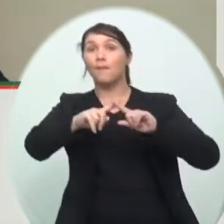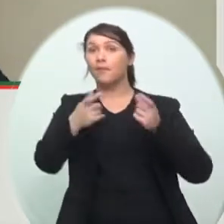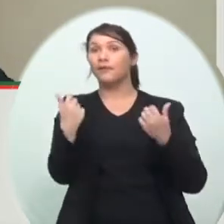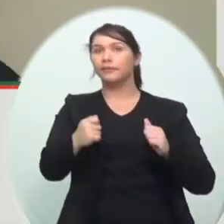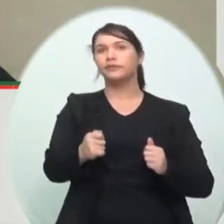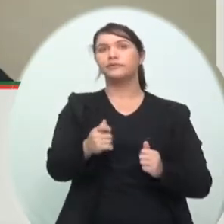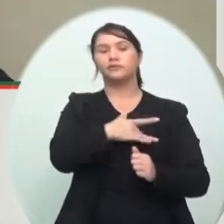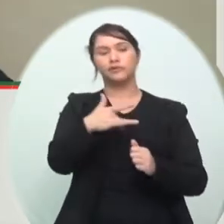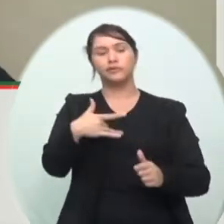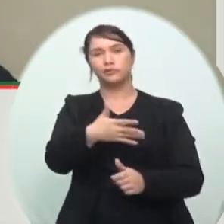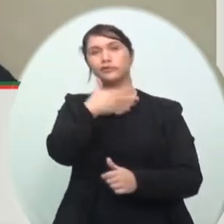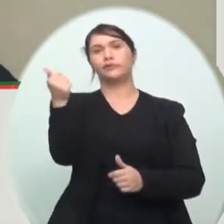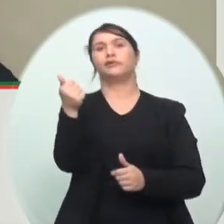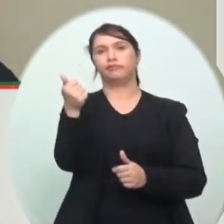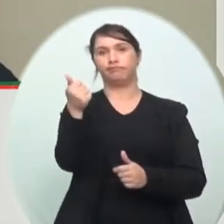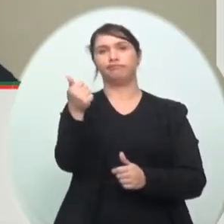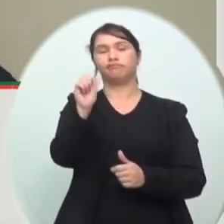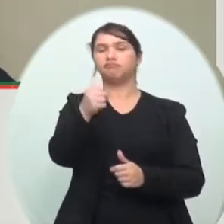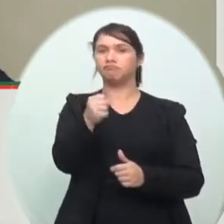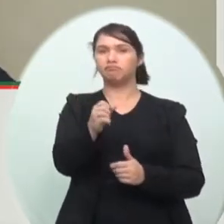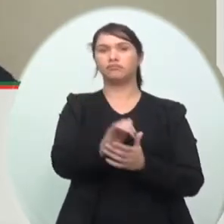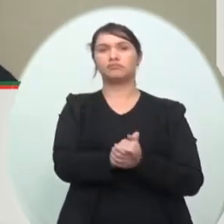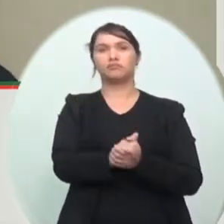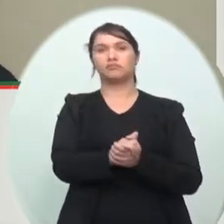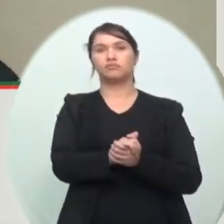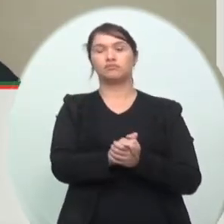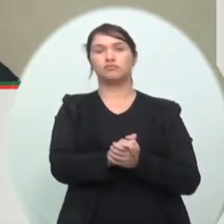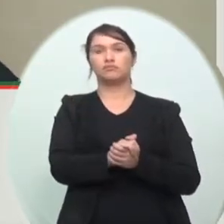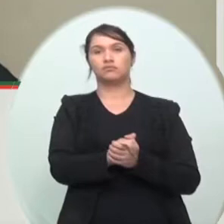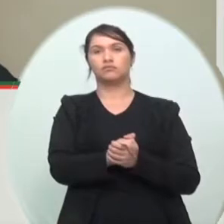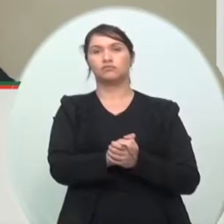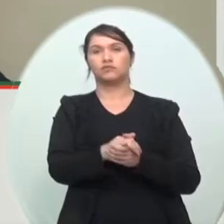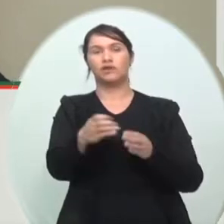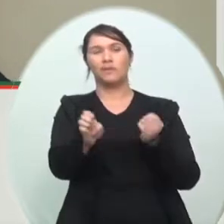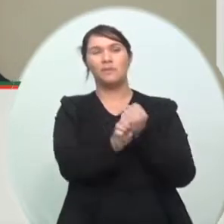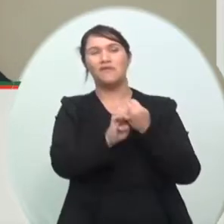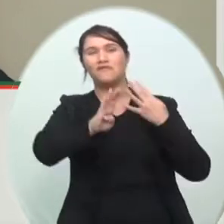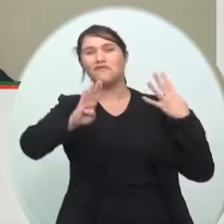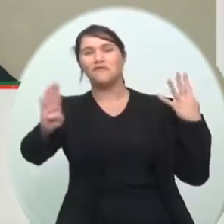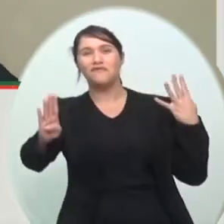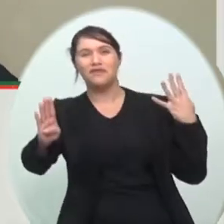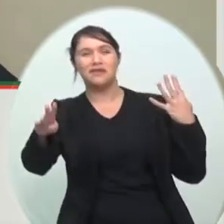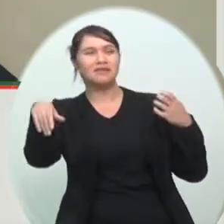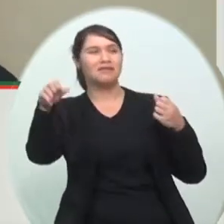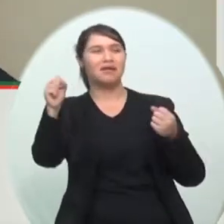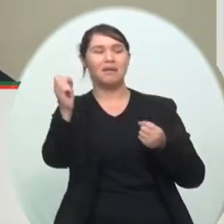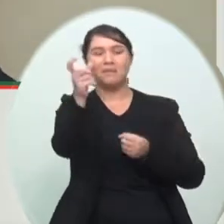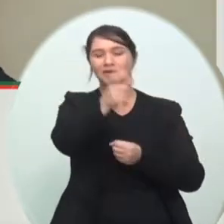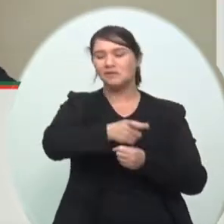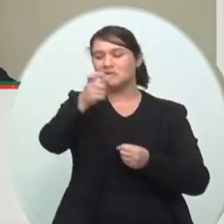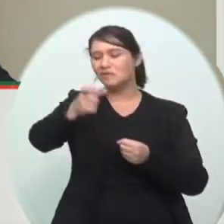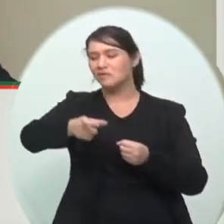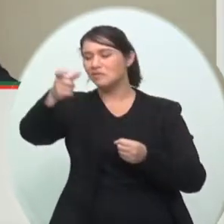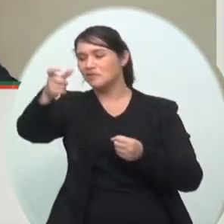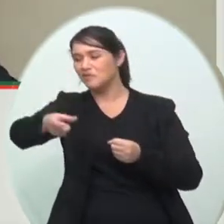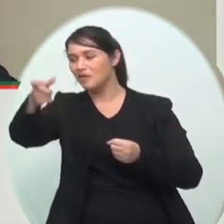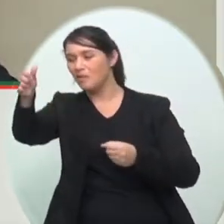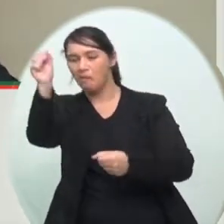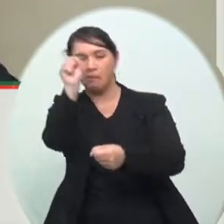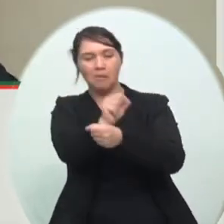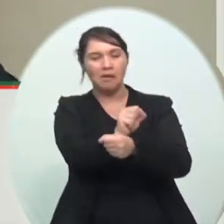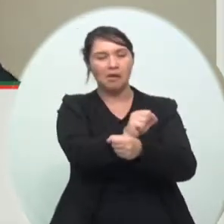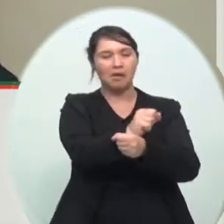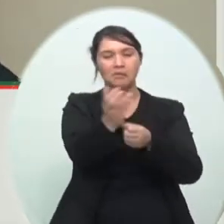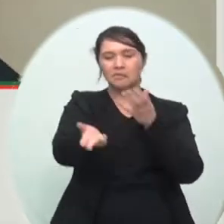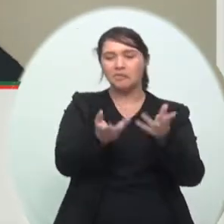esse sistema, havia sim, bulinava-se as filas, todo mundo sabe. Então o sistema era para não acontecer mais isso.